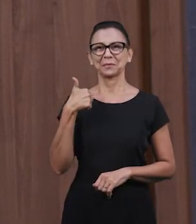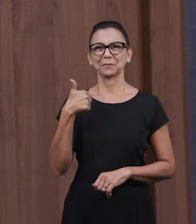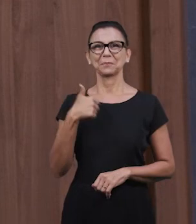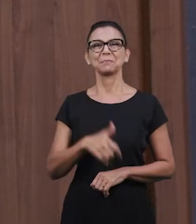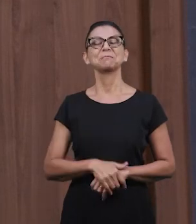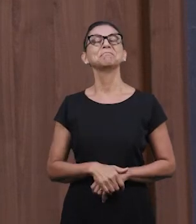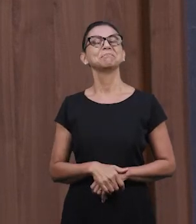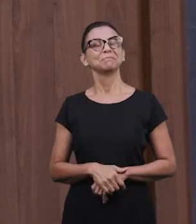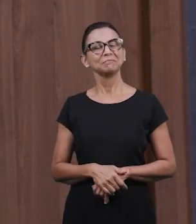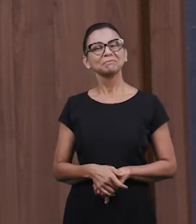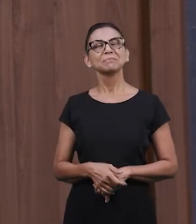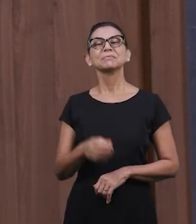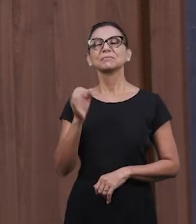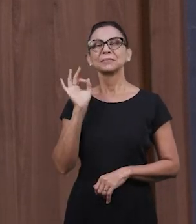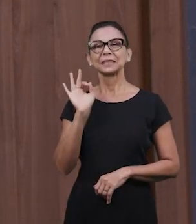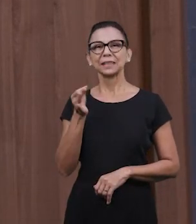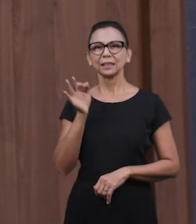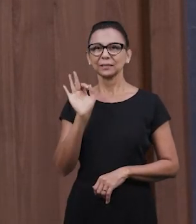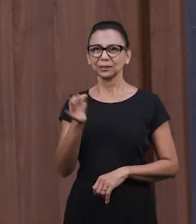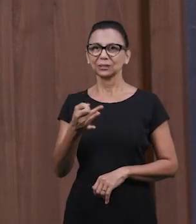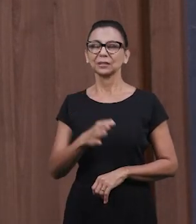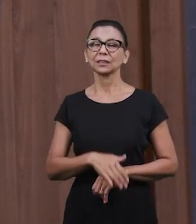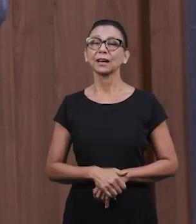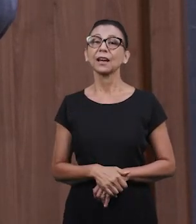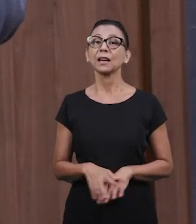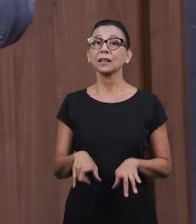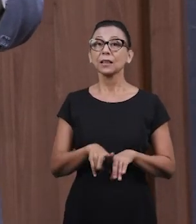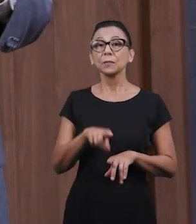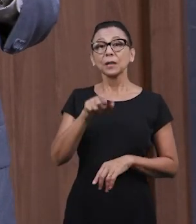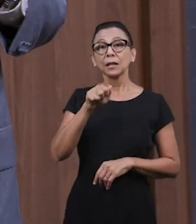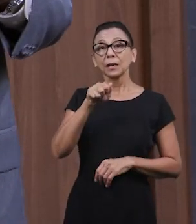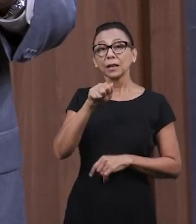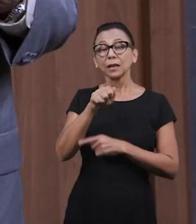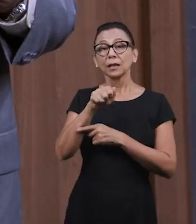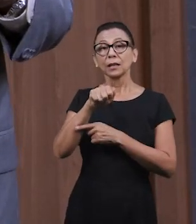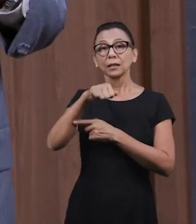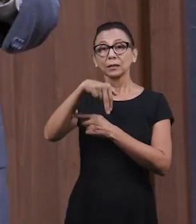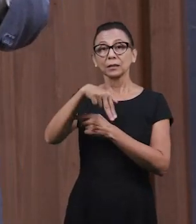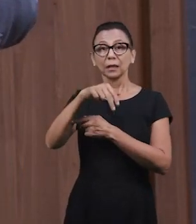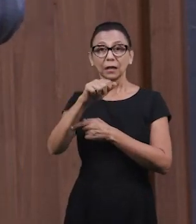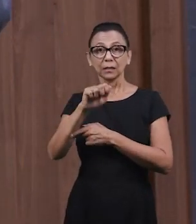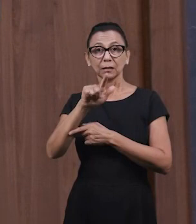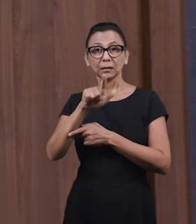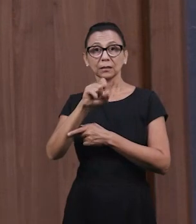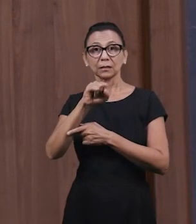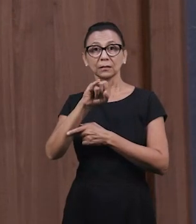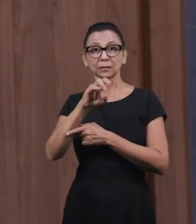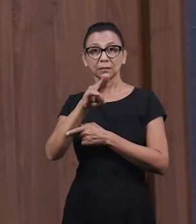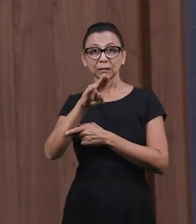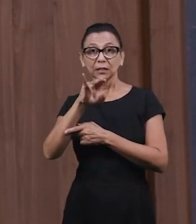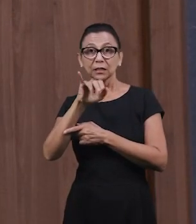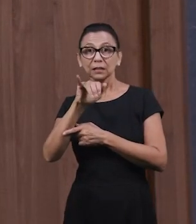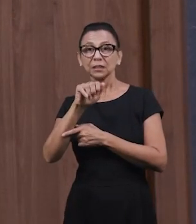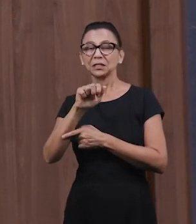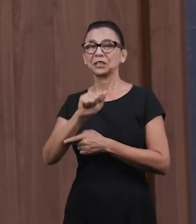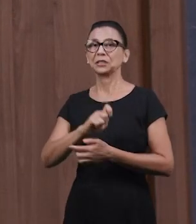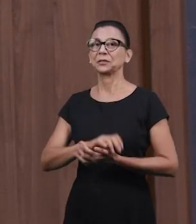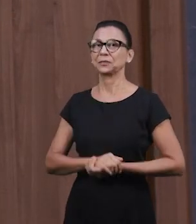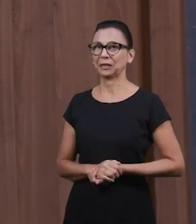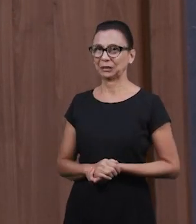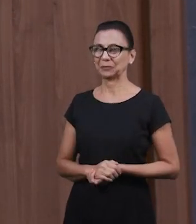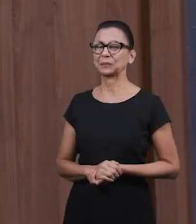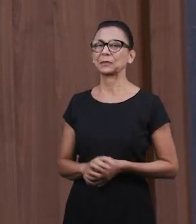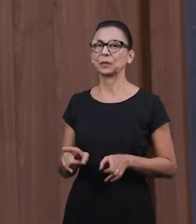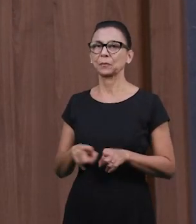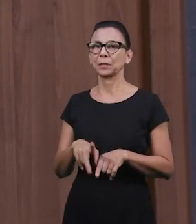você deu foi muito bem correta. E também a Ana Lívia. Ana Lívia, isto é o que o